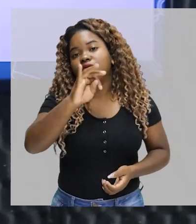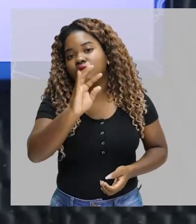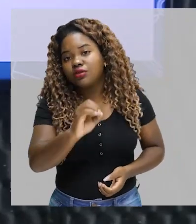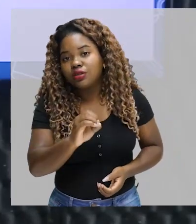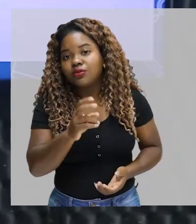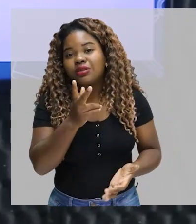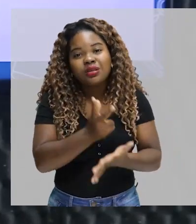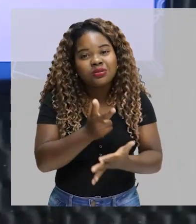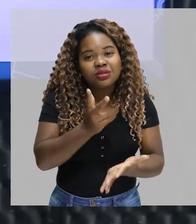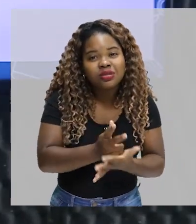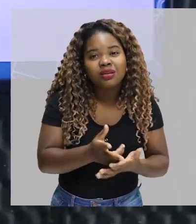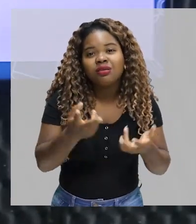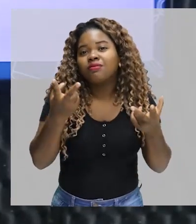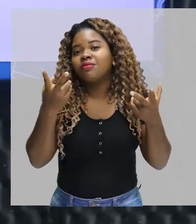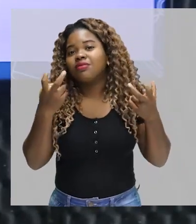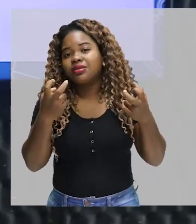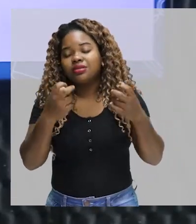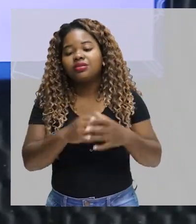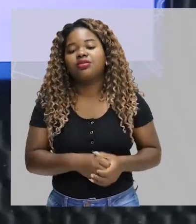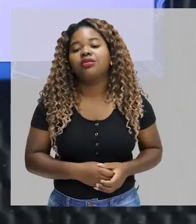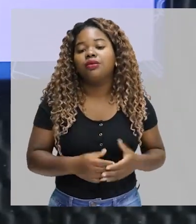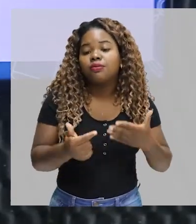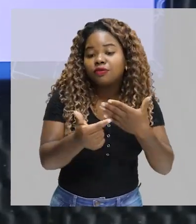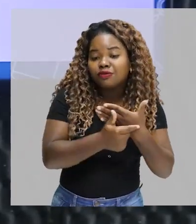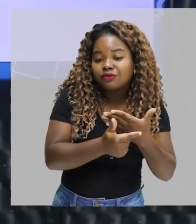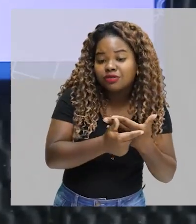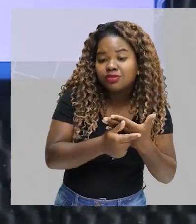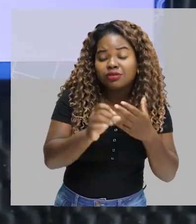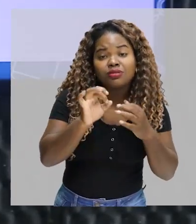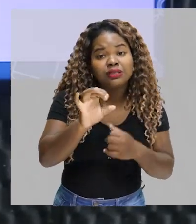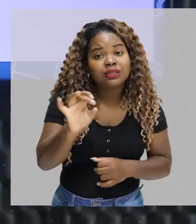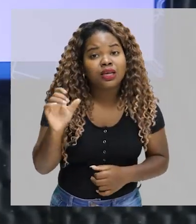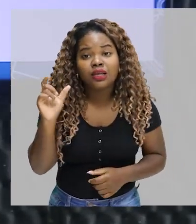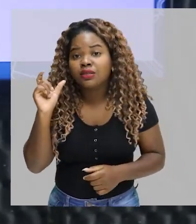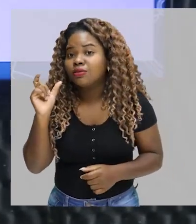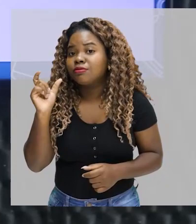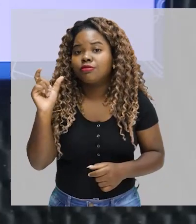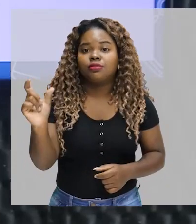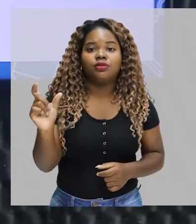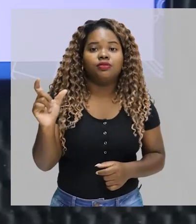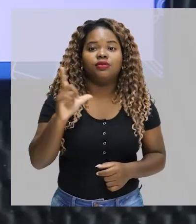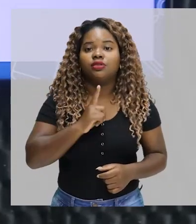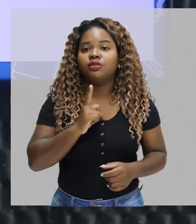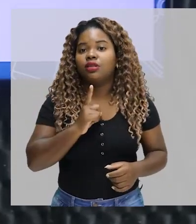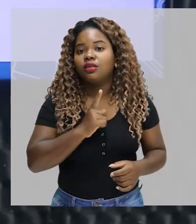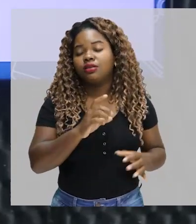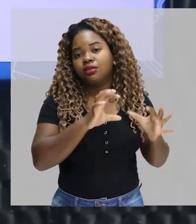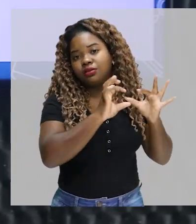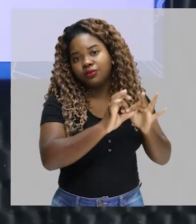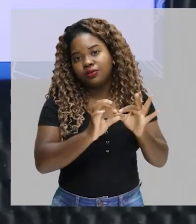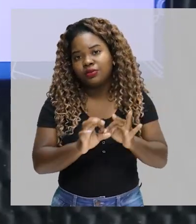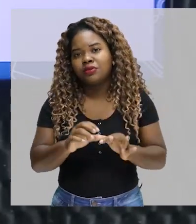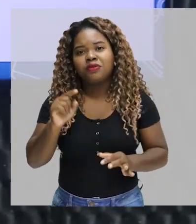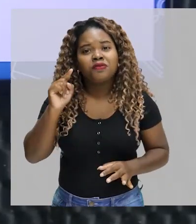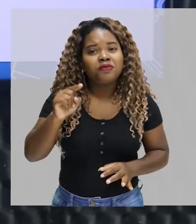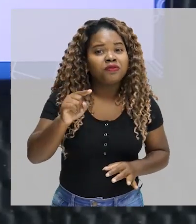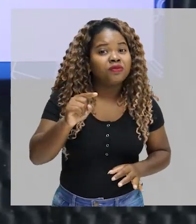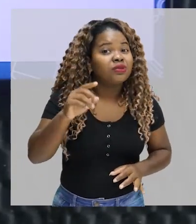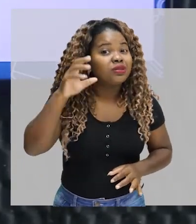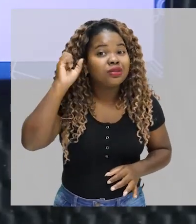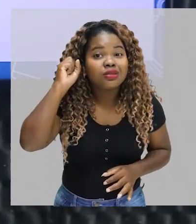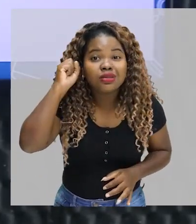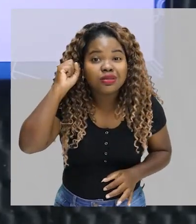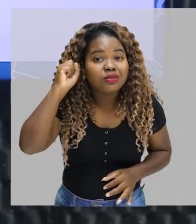Então, sempre observe a função que aquela palavra está exercendo no contexto. Você não ouve